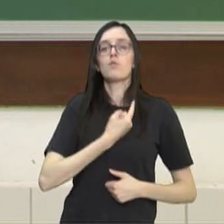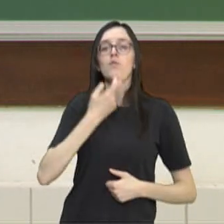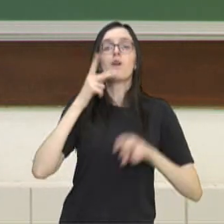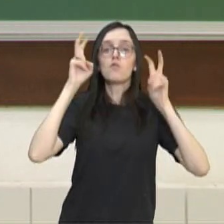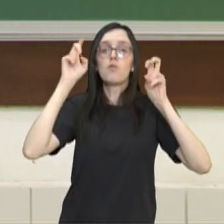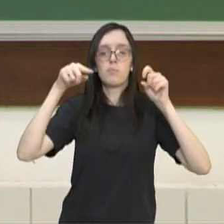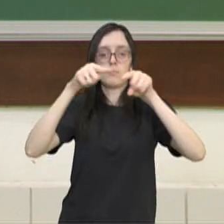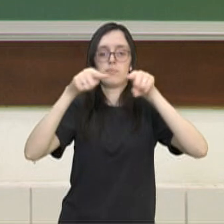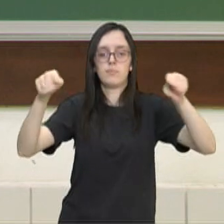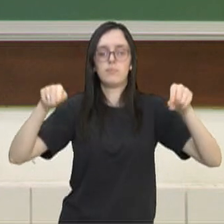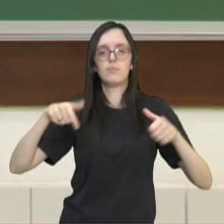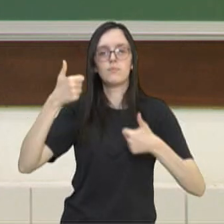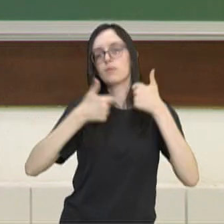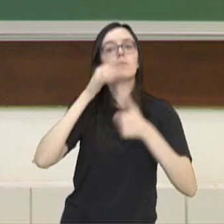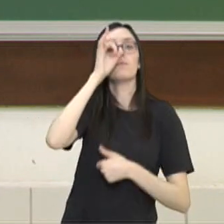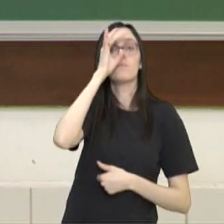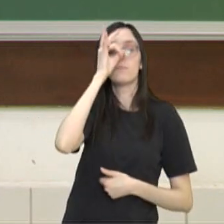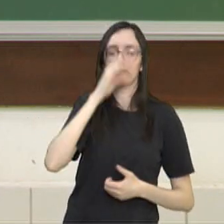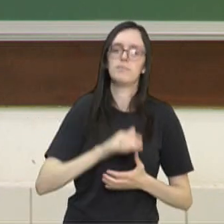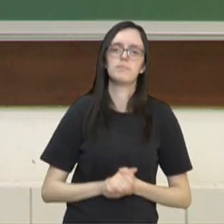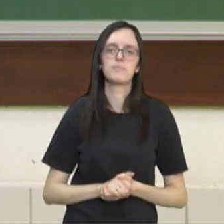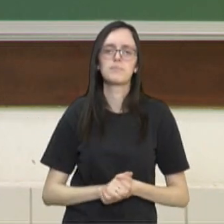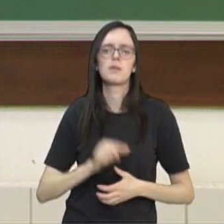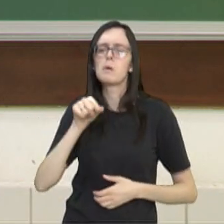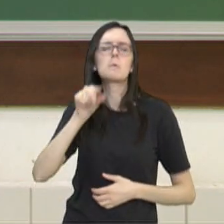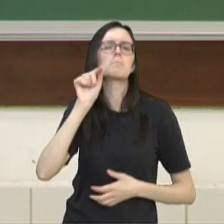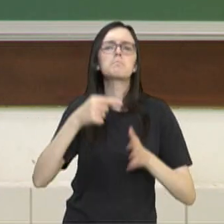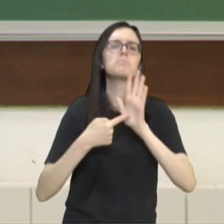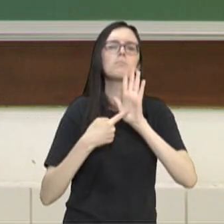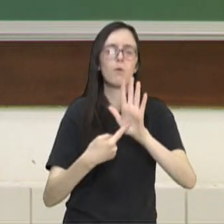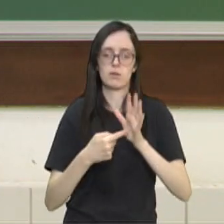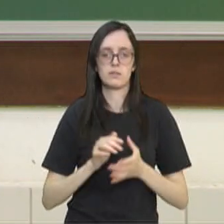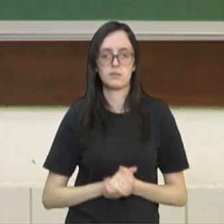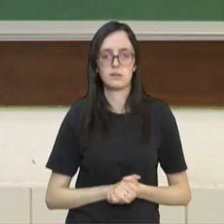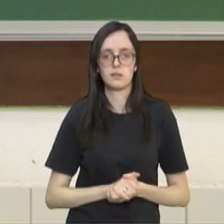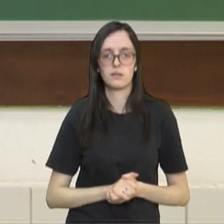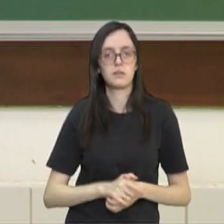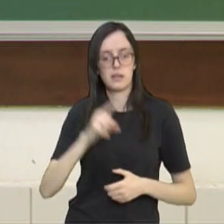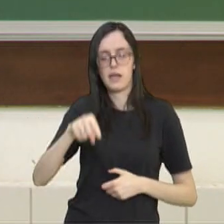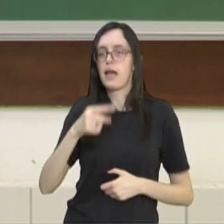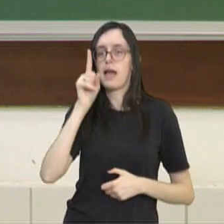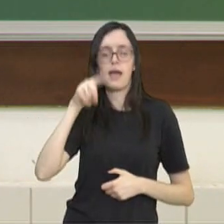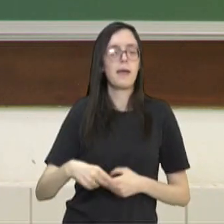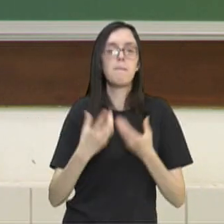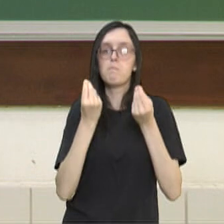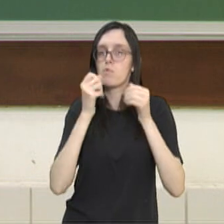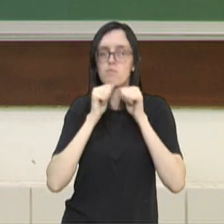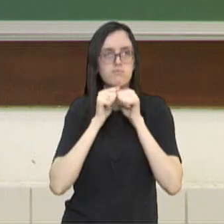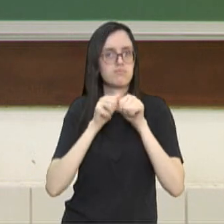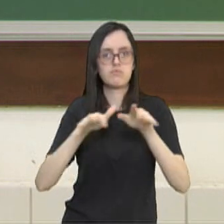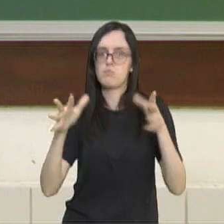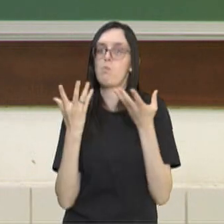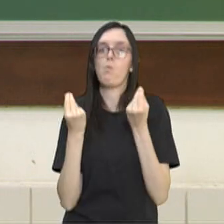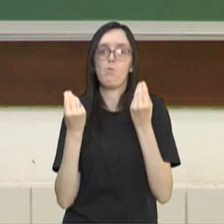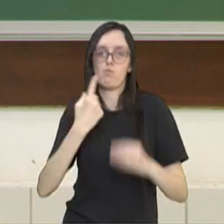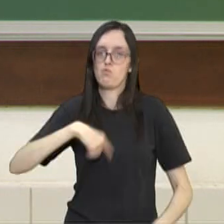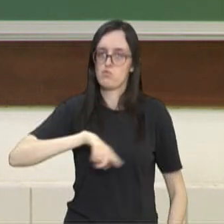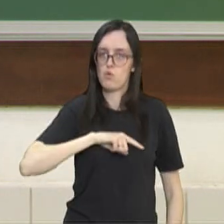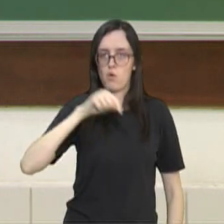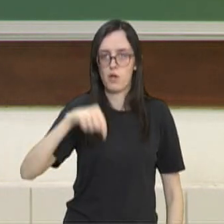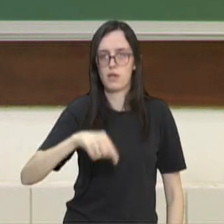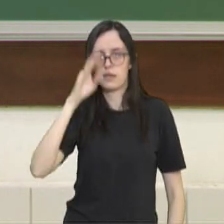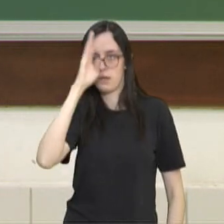mais específico das modalidades. E agora nós vamos falar do futebol. Quando a gente fala em futebol,